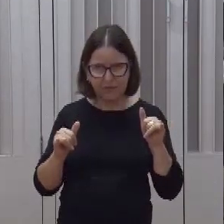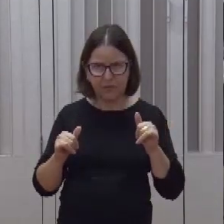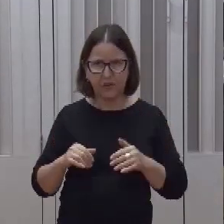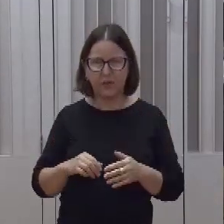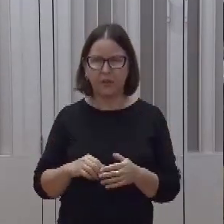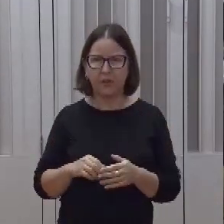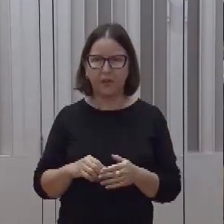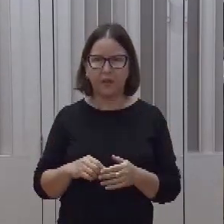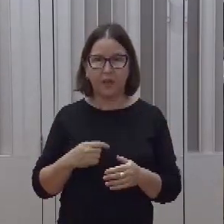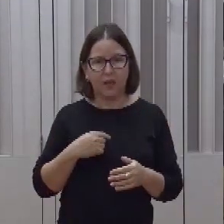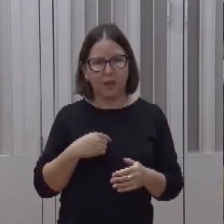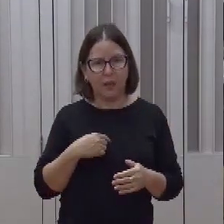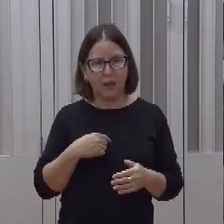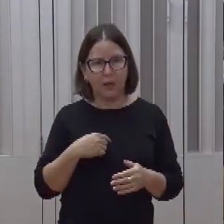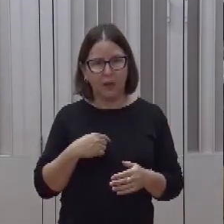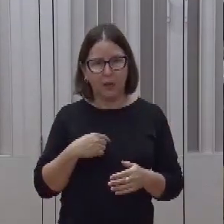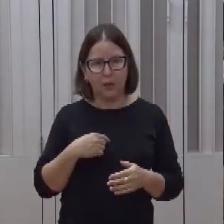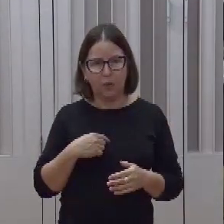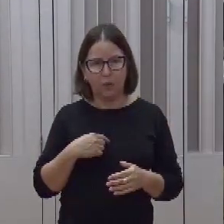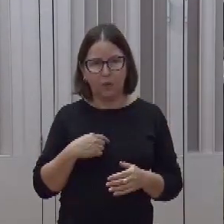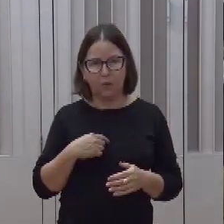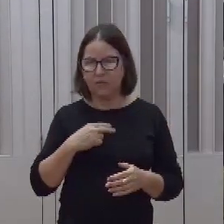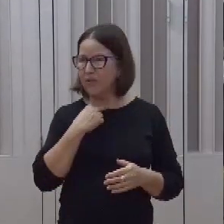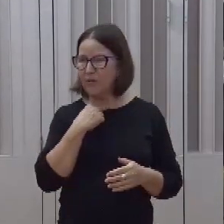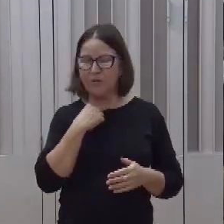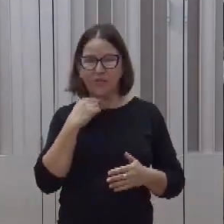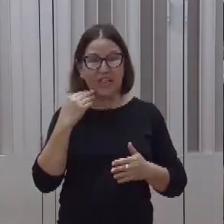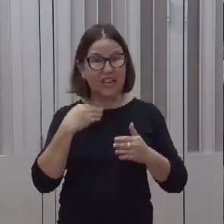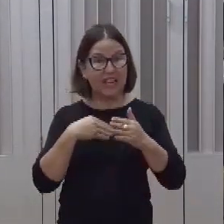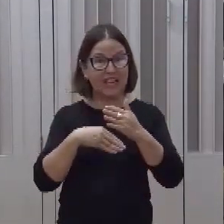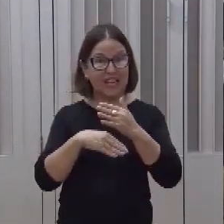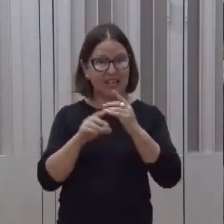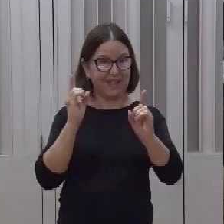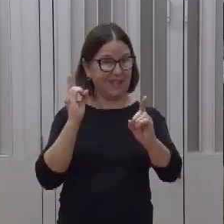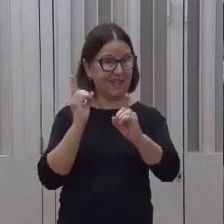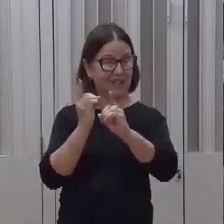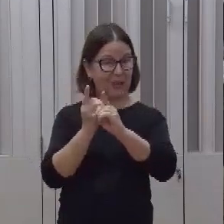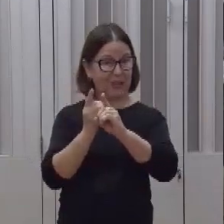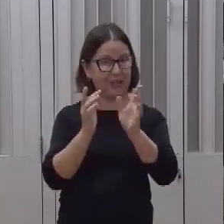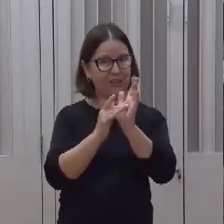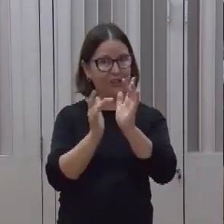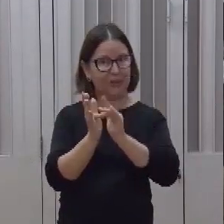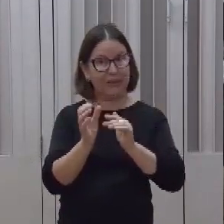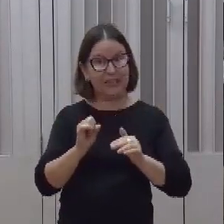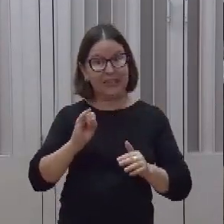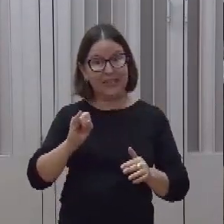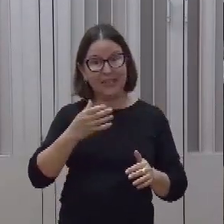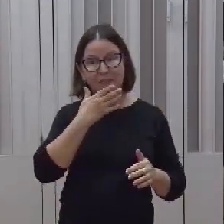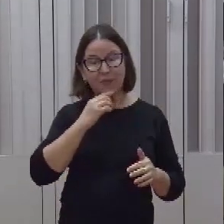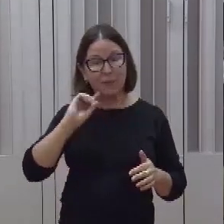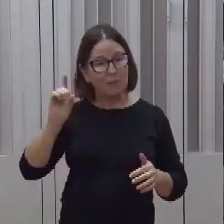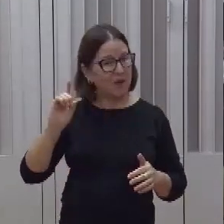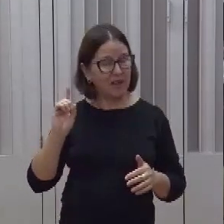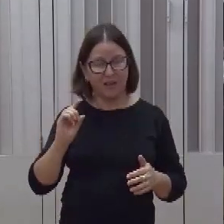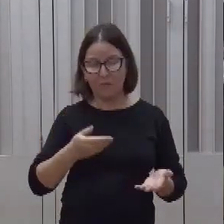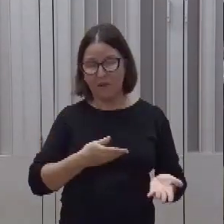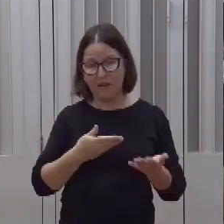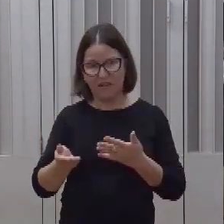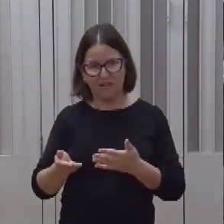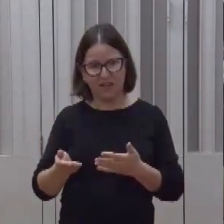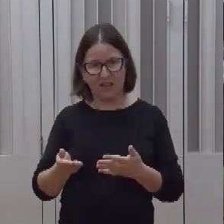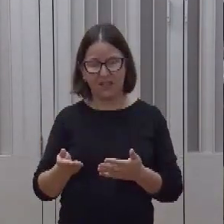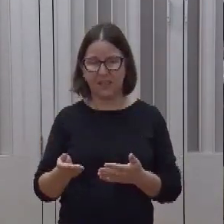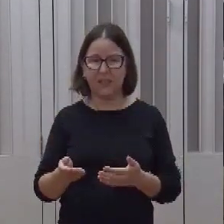se o Pai não me levasse. Eu não podia vir a ele se ele não me atraísse. Eu não podia vir a ele se o Espírito Santo não me